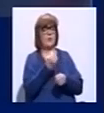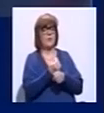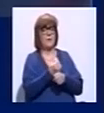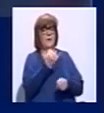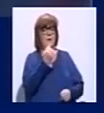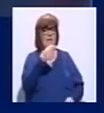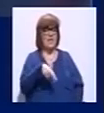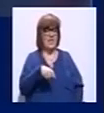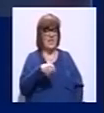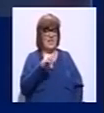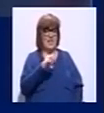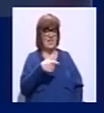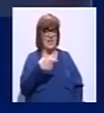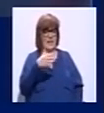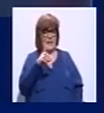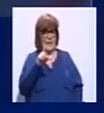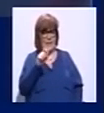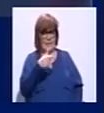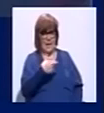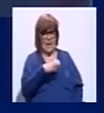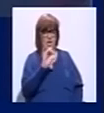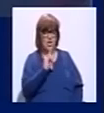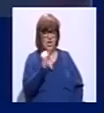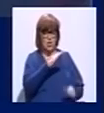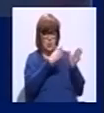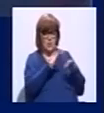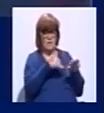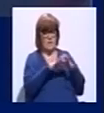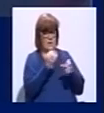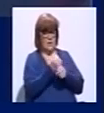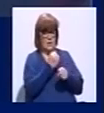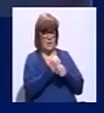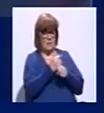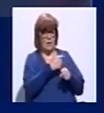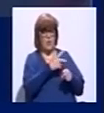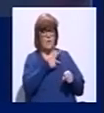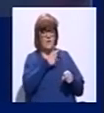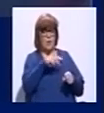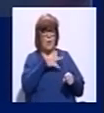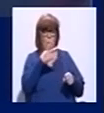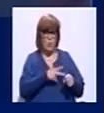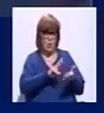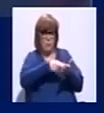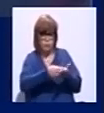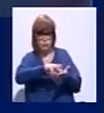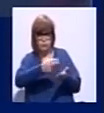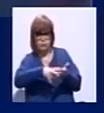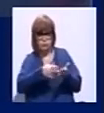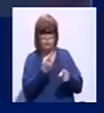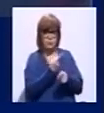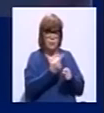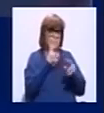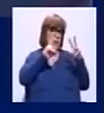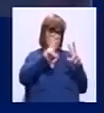tec esta manhã é apenas um instituto que está a fazer o trabalho academia do porto tem-se desdobrado há de facto em